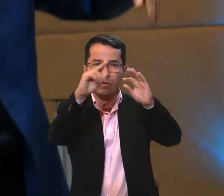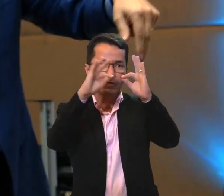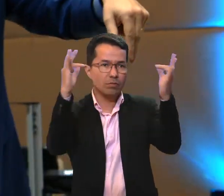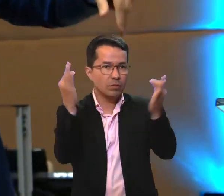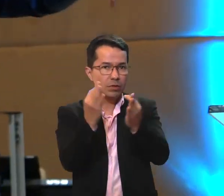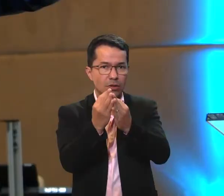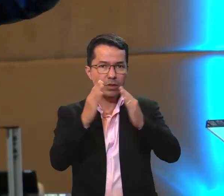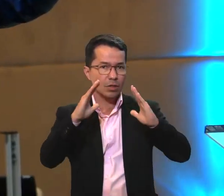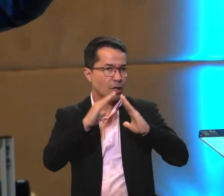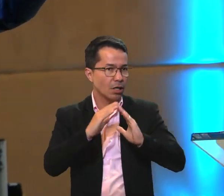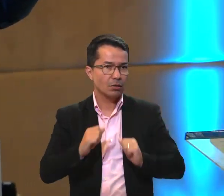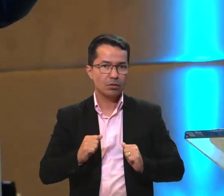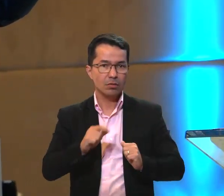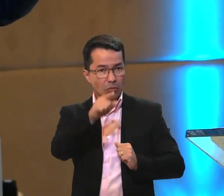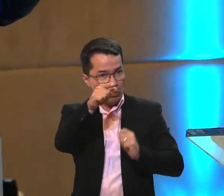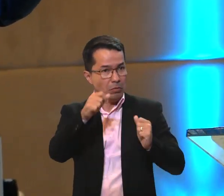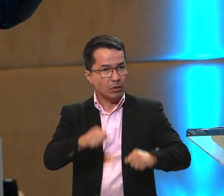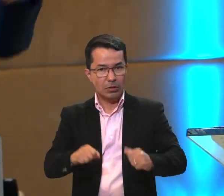lição, estudamos de manhã.